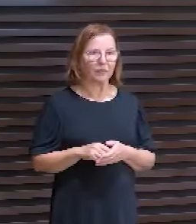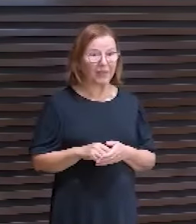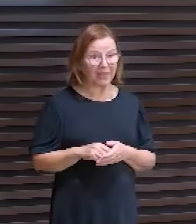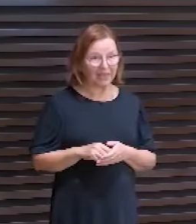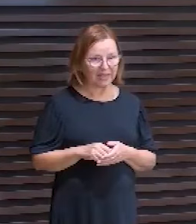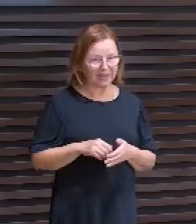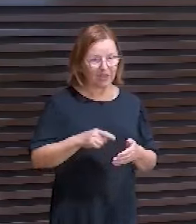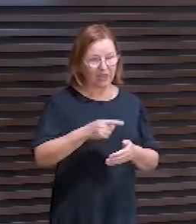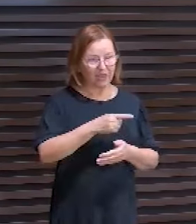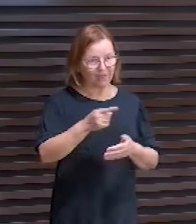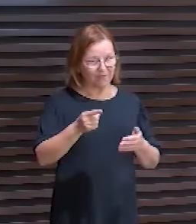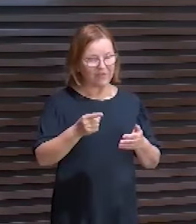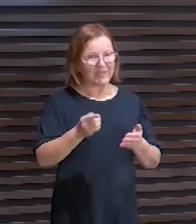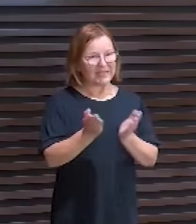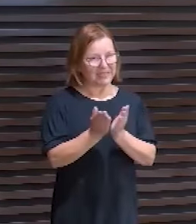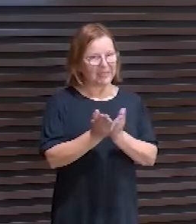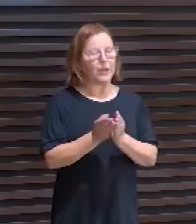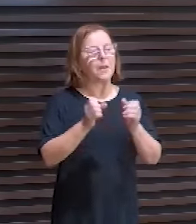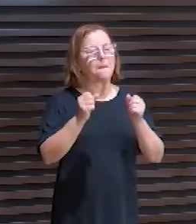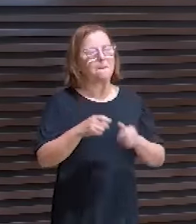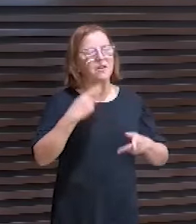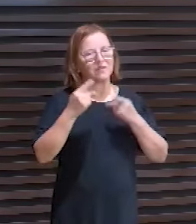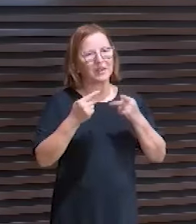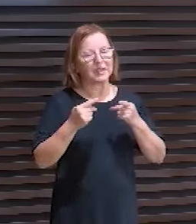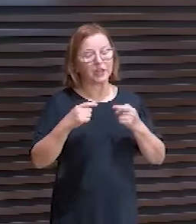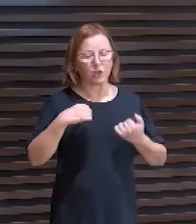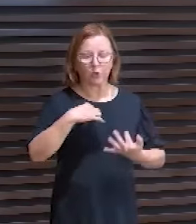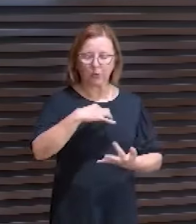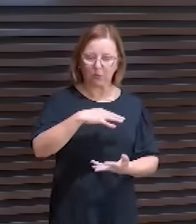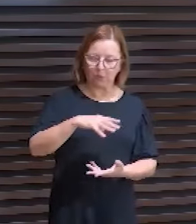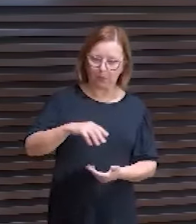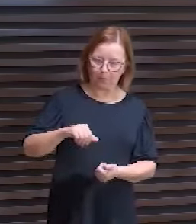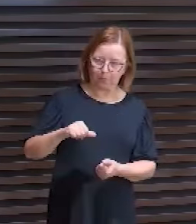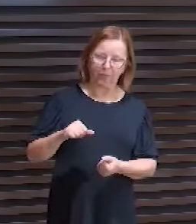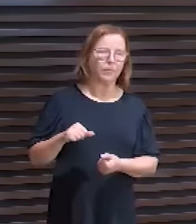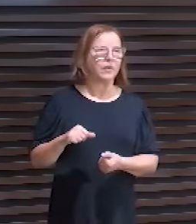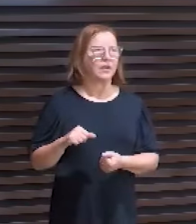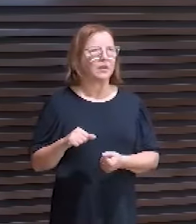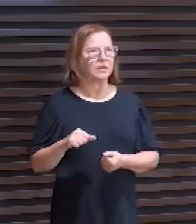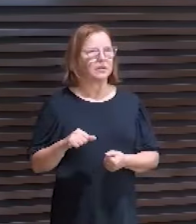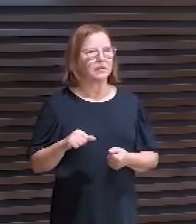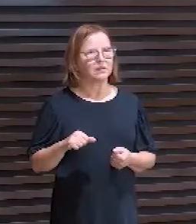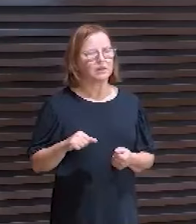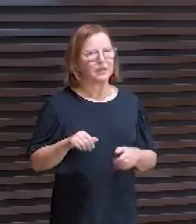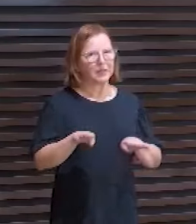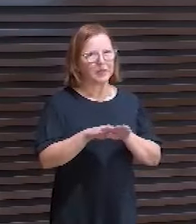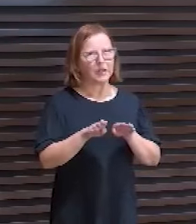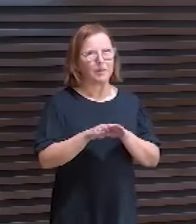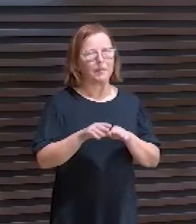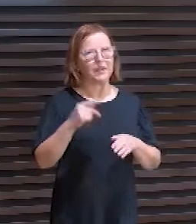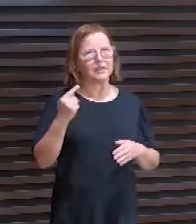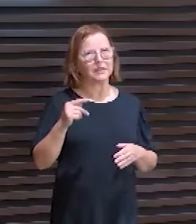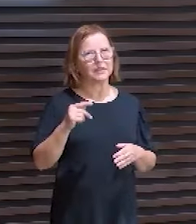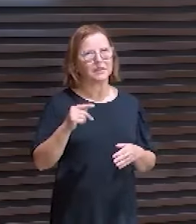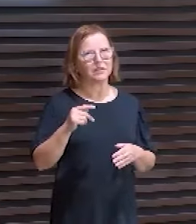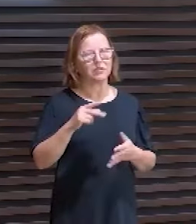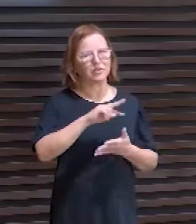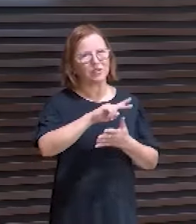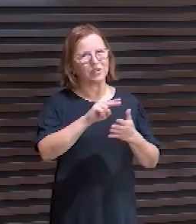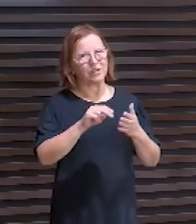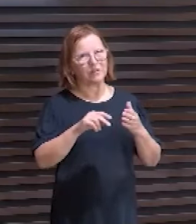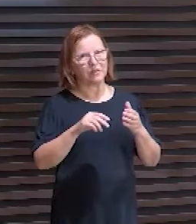você pode dizer isto que o mundo em seu aspecto Mercantil bem como em seus vários Vícios e suas